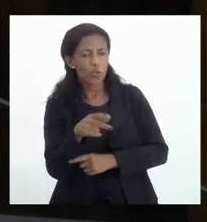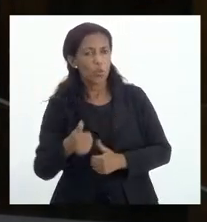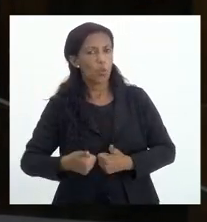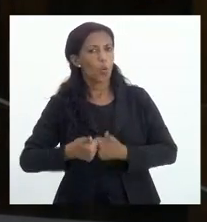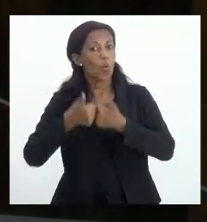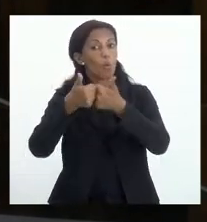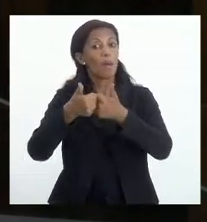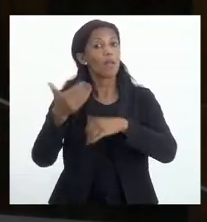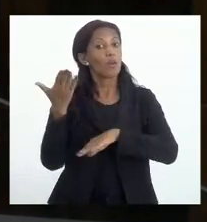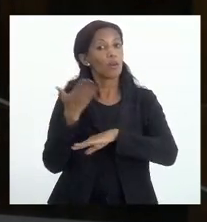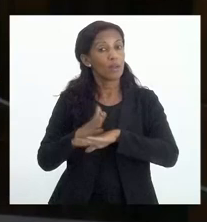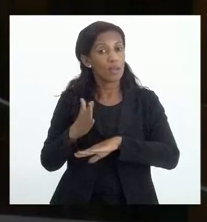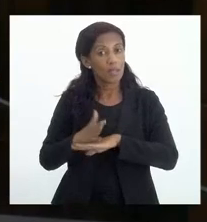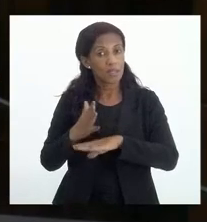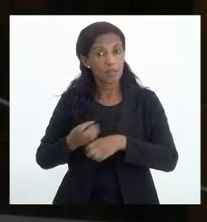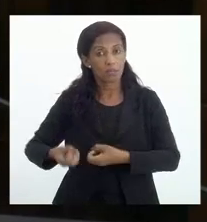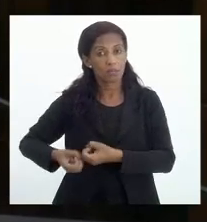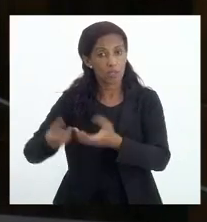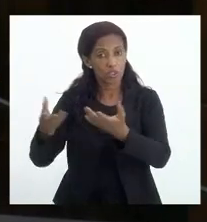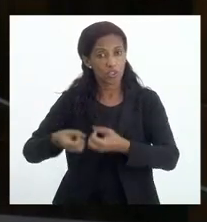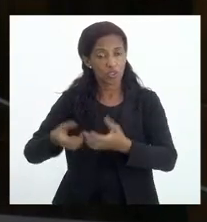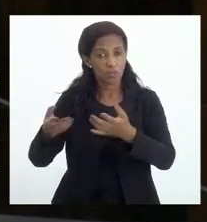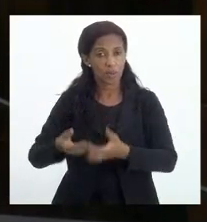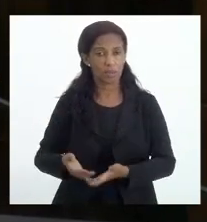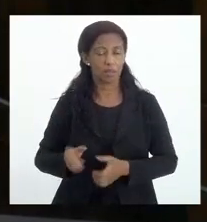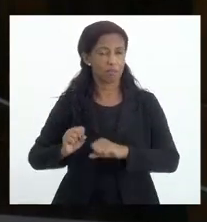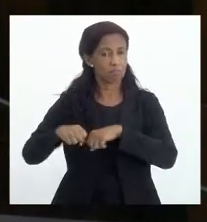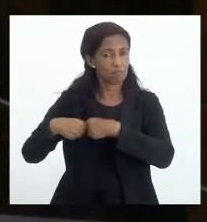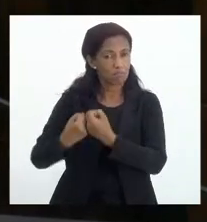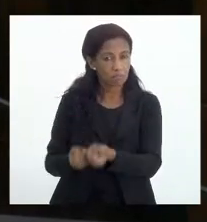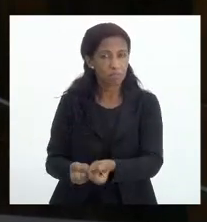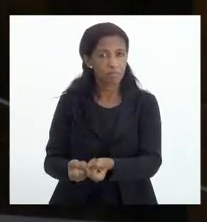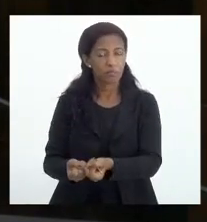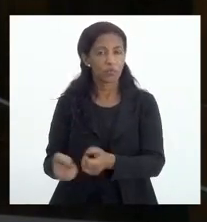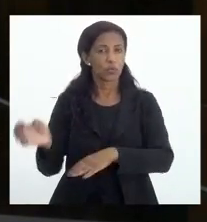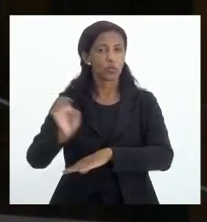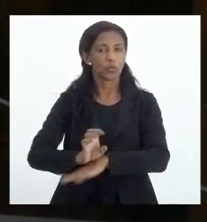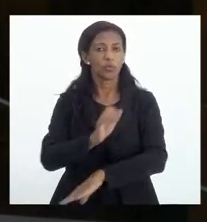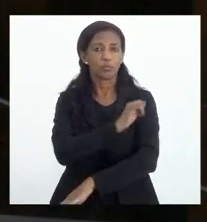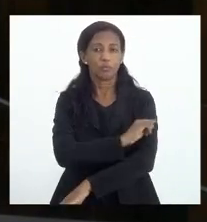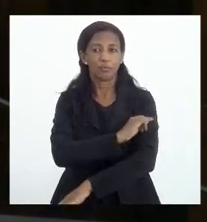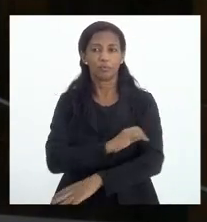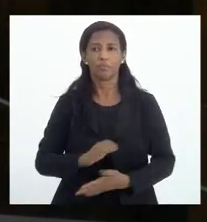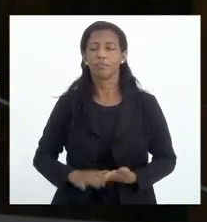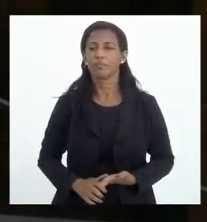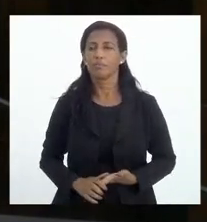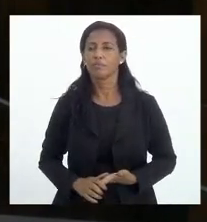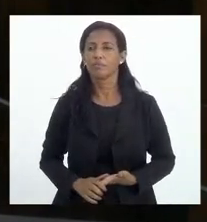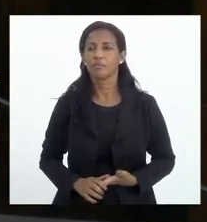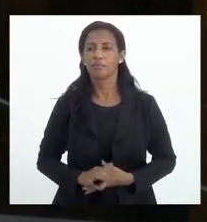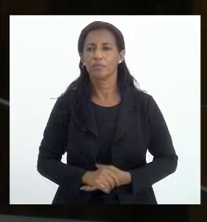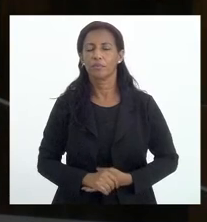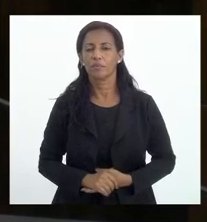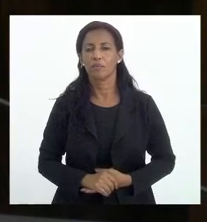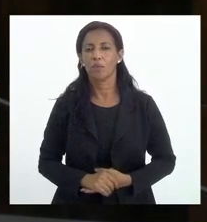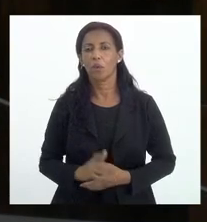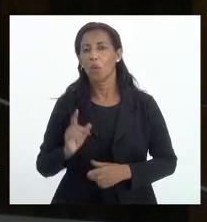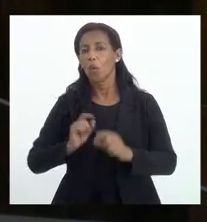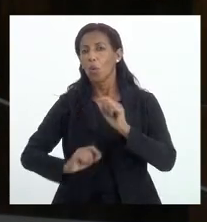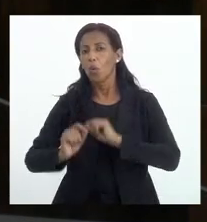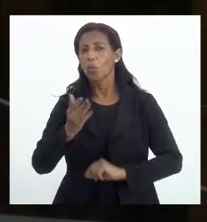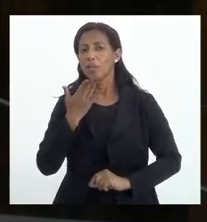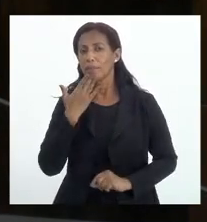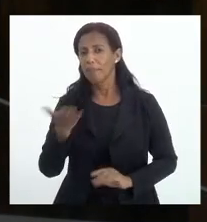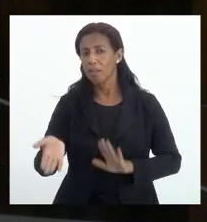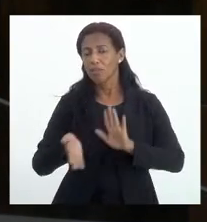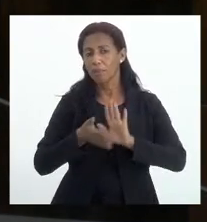melhor exercício das despesas empenhadas do Estado do Rio de Janeiro. Então, o que se pede nessa